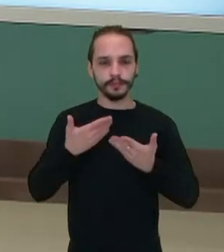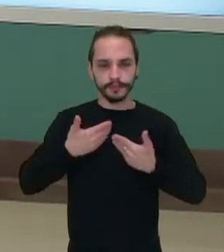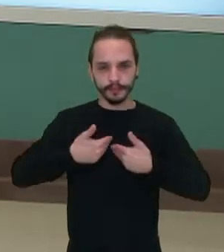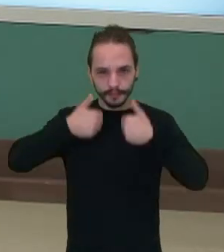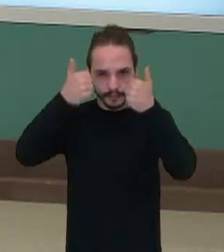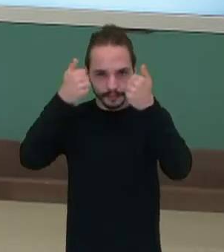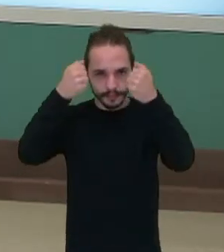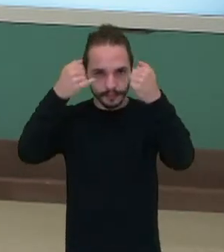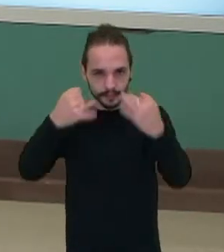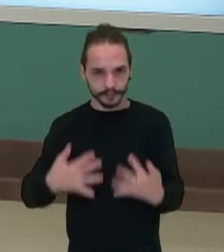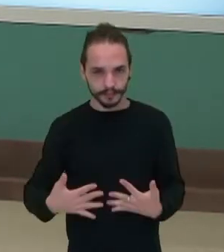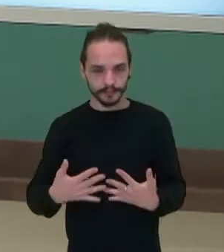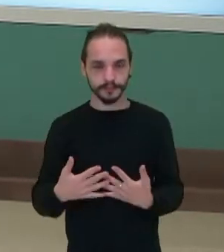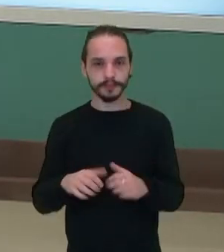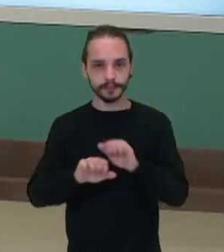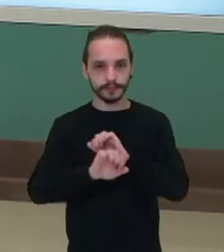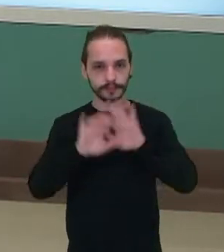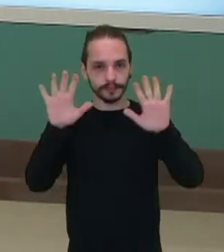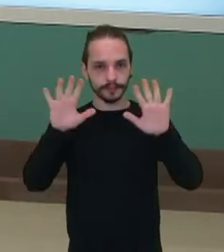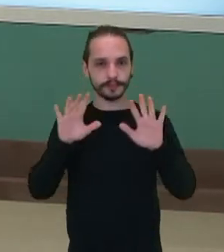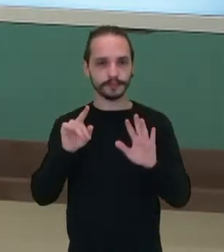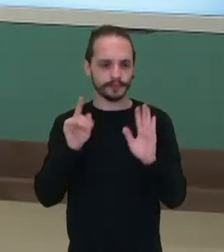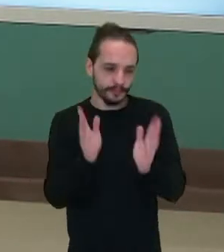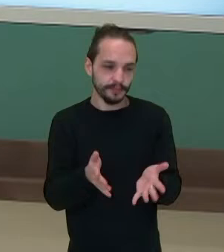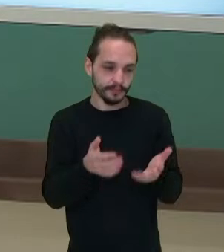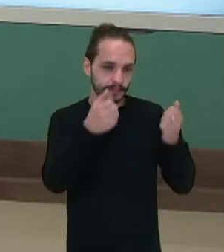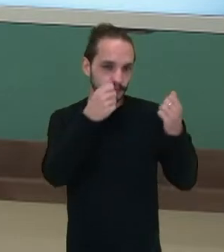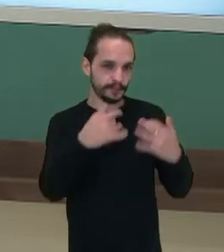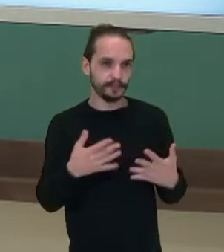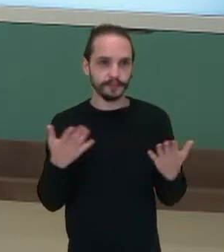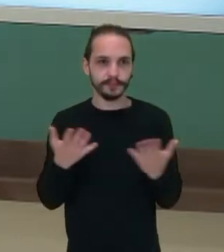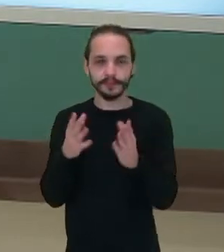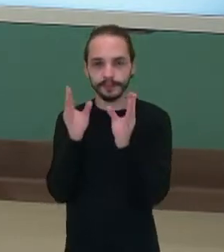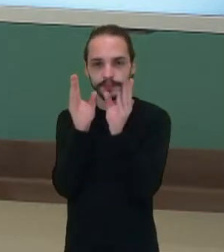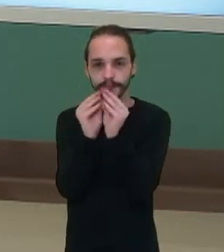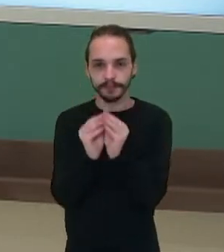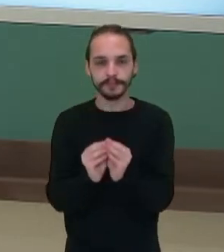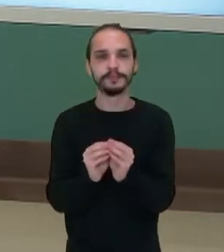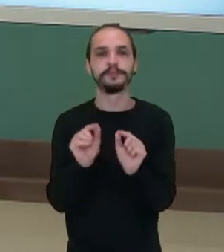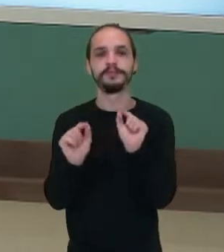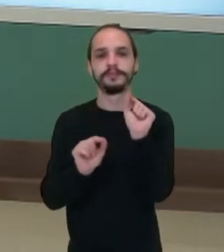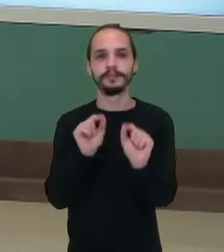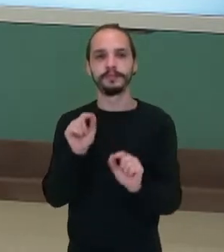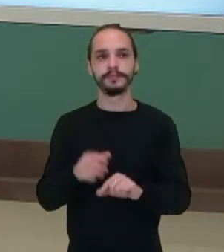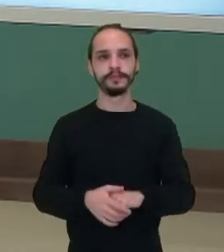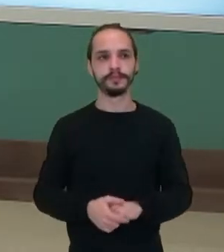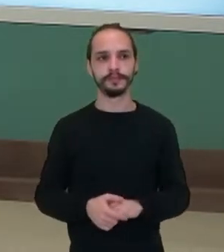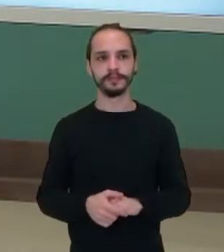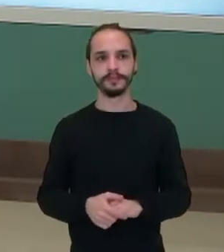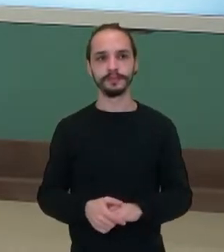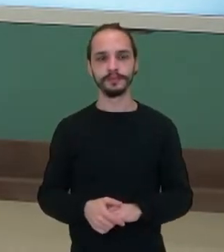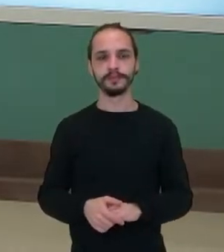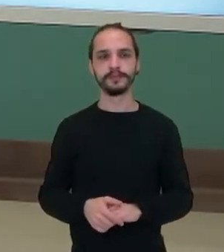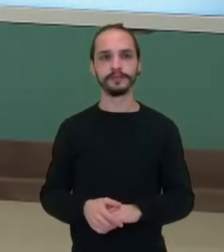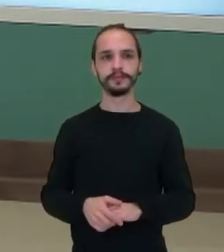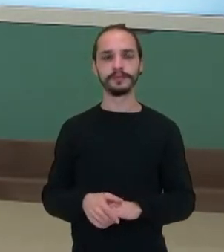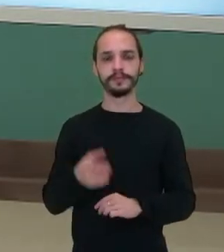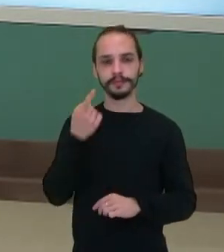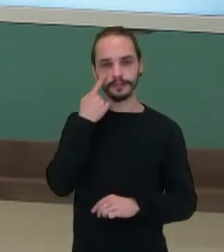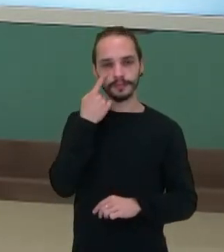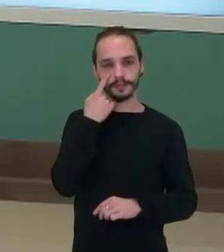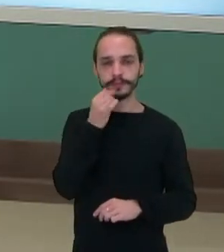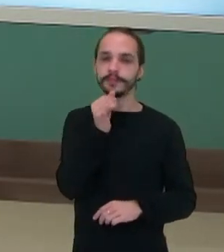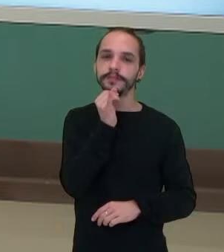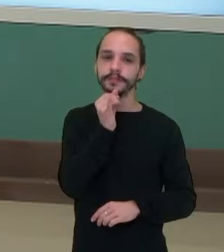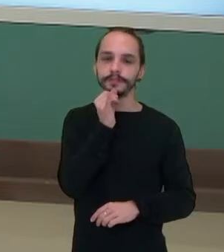pouco, melhor aquilo que já está bom na realidade sobre a terceira lei de Newton. Então acompanhe a seguinte ideia.